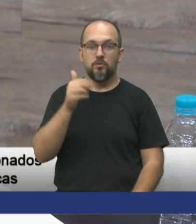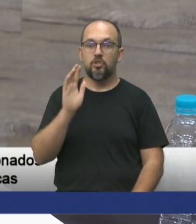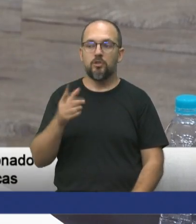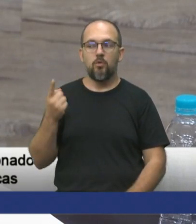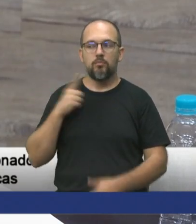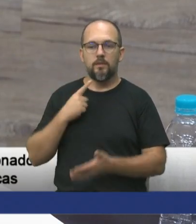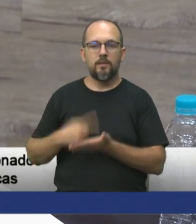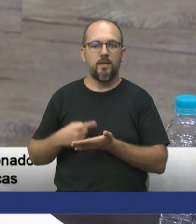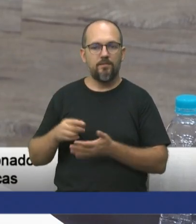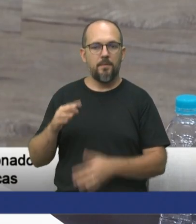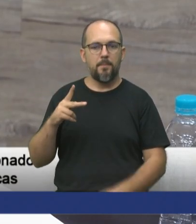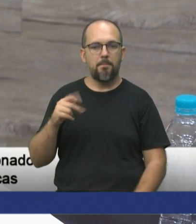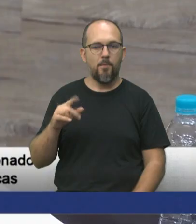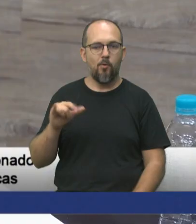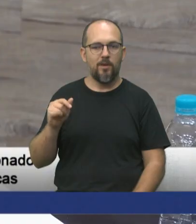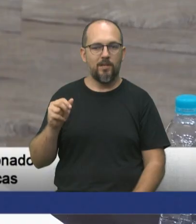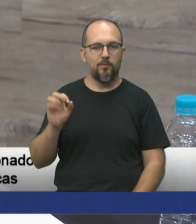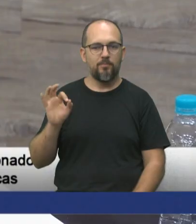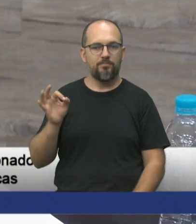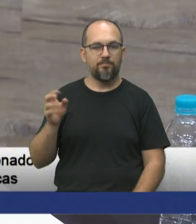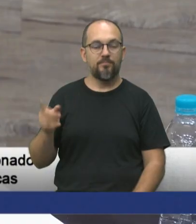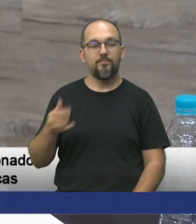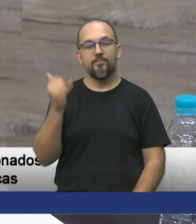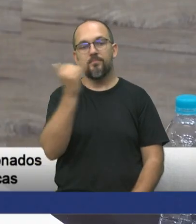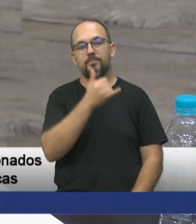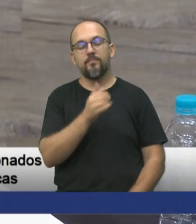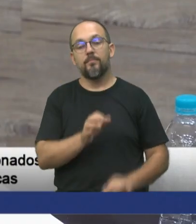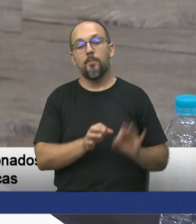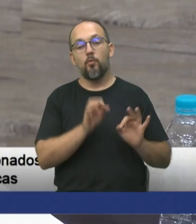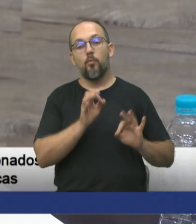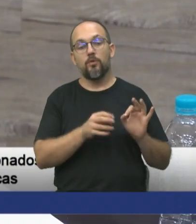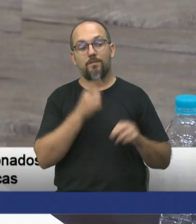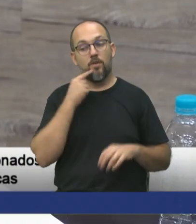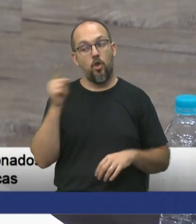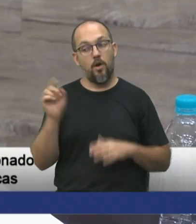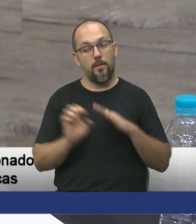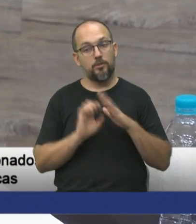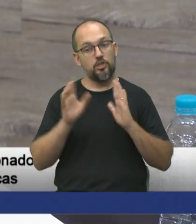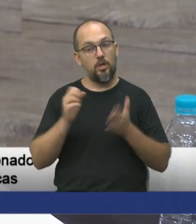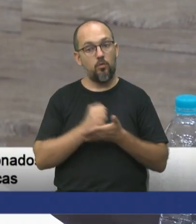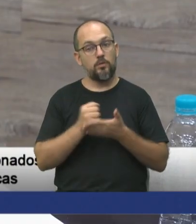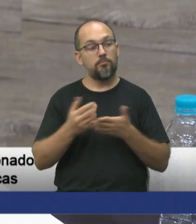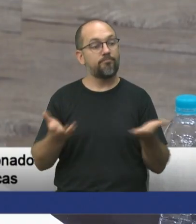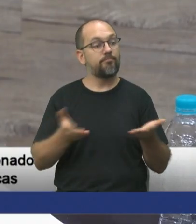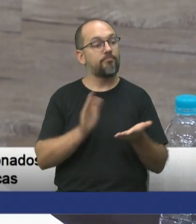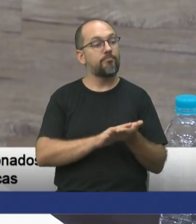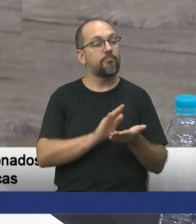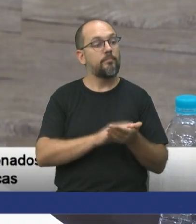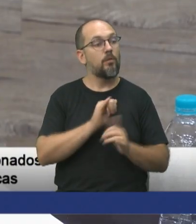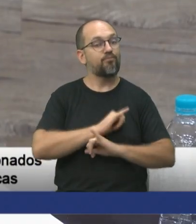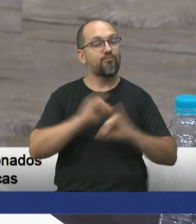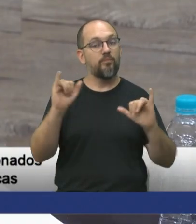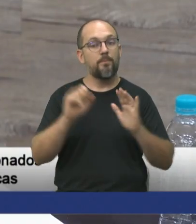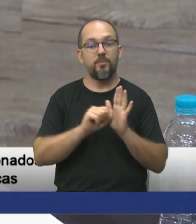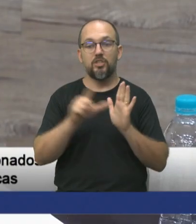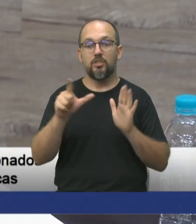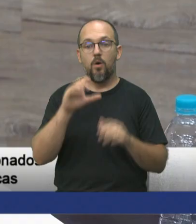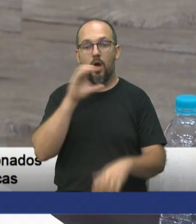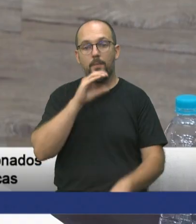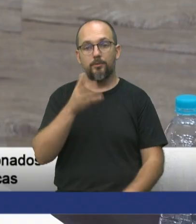Paulinho? Dizer lá para a 7ª promotoria que a empresa está contratada, precisa soltar edital o mais rápido